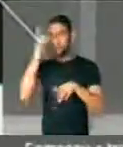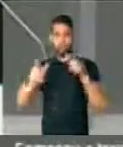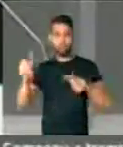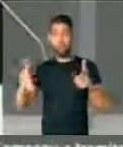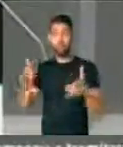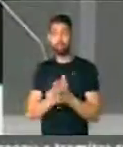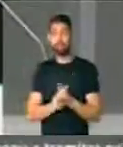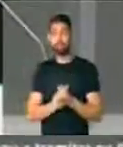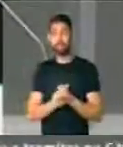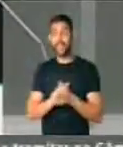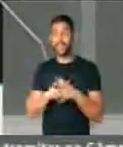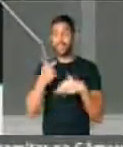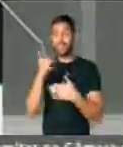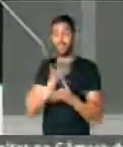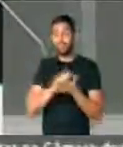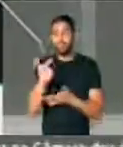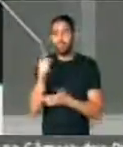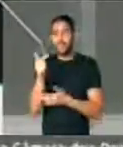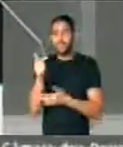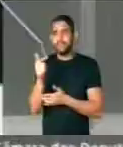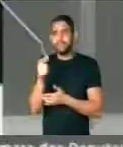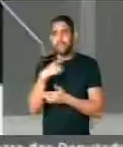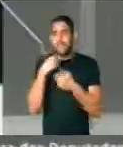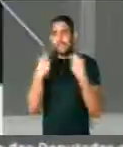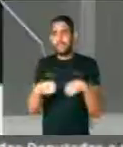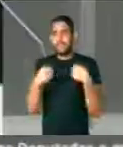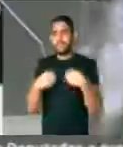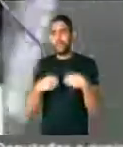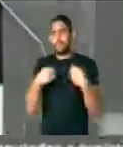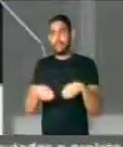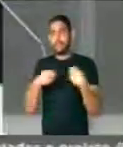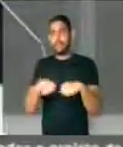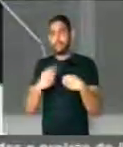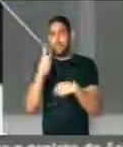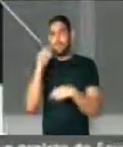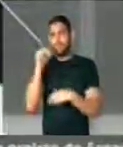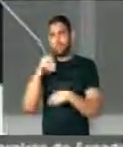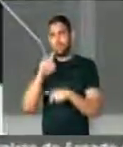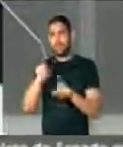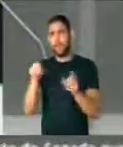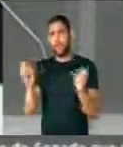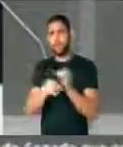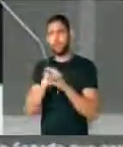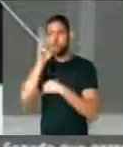pessoas. E não existe a necessidade,